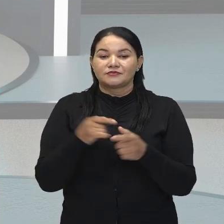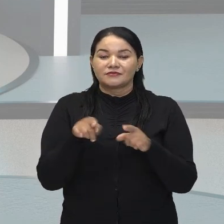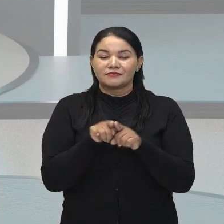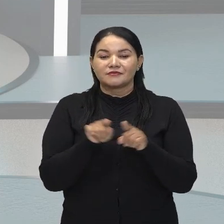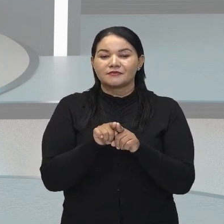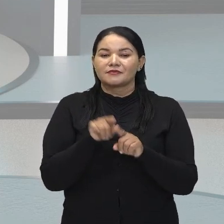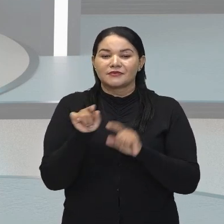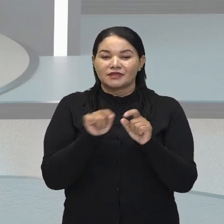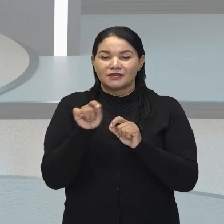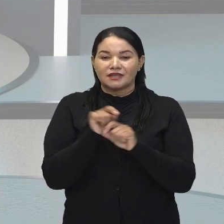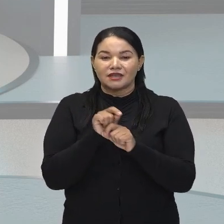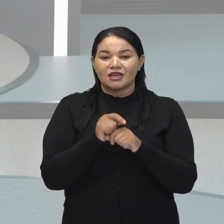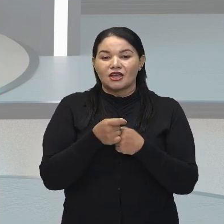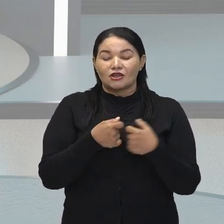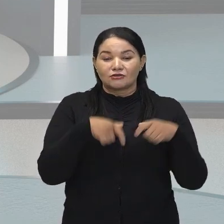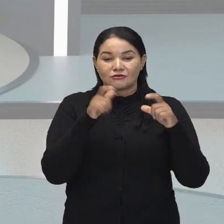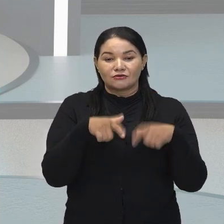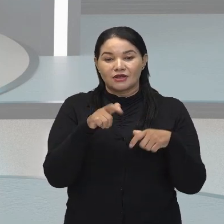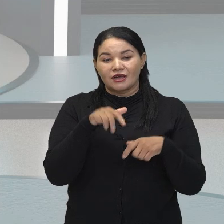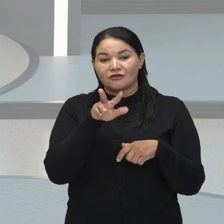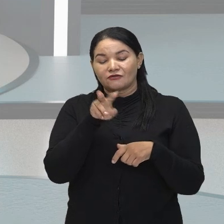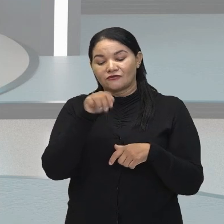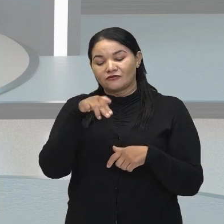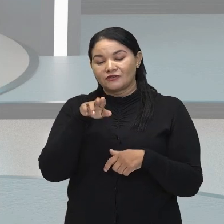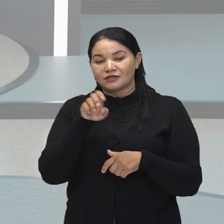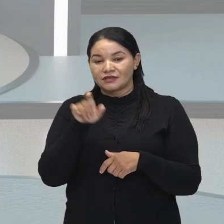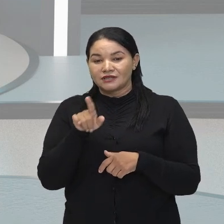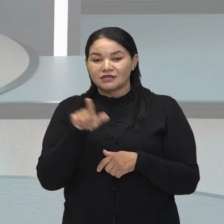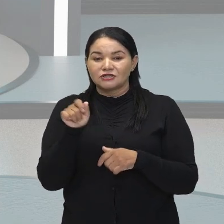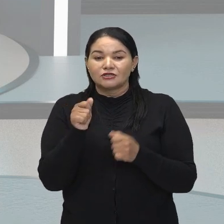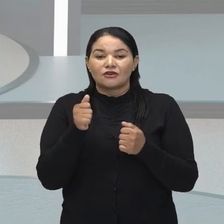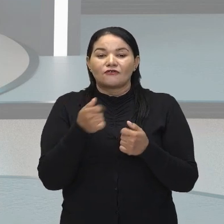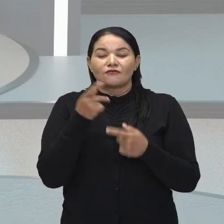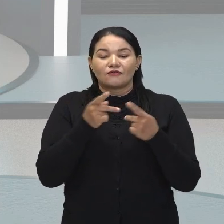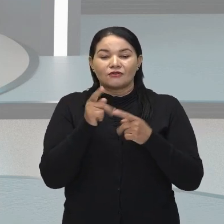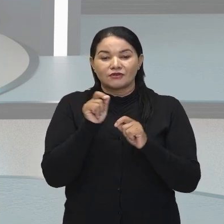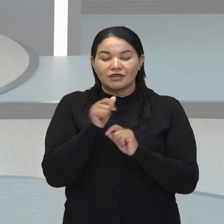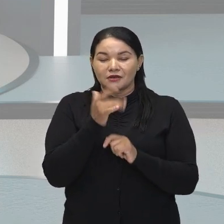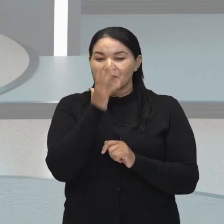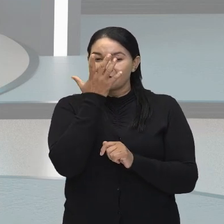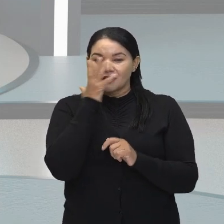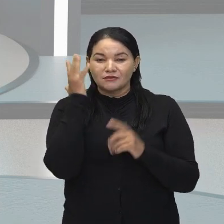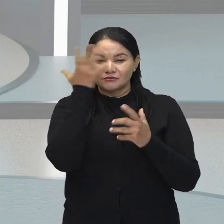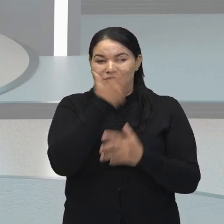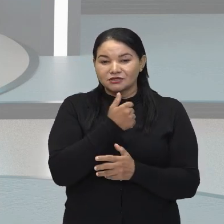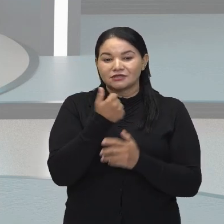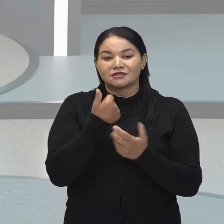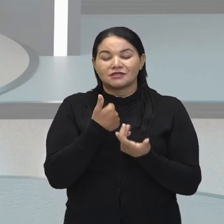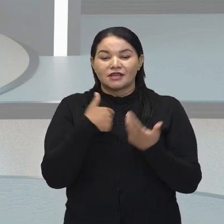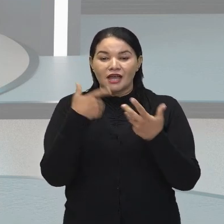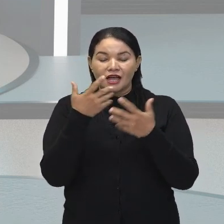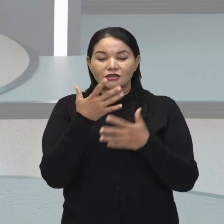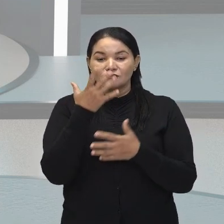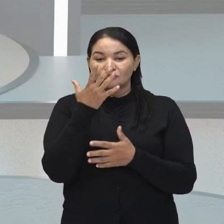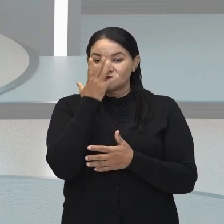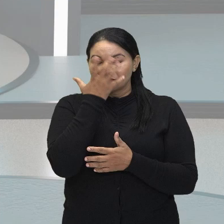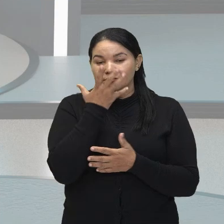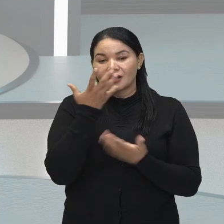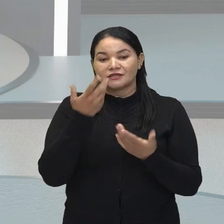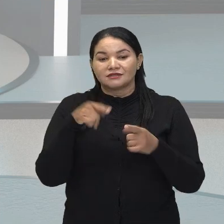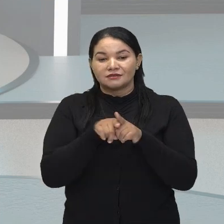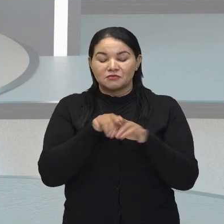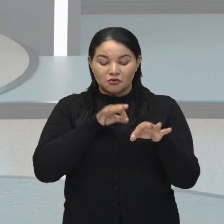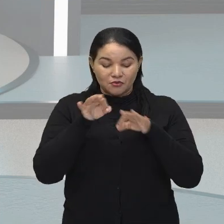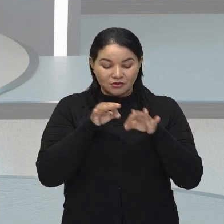do mundo. Sua beleza reside no fato de os habitantes da cidade usarem máscaras e fantasias muito